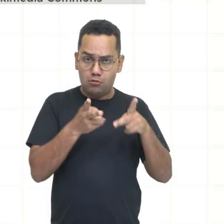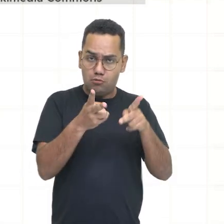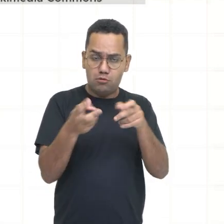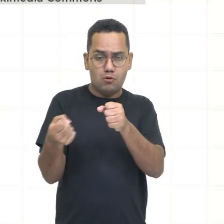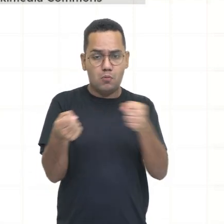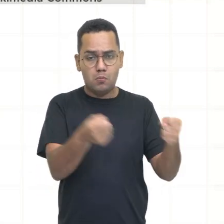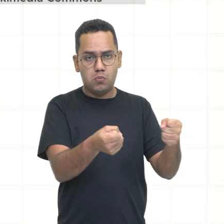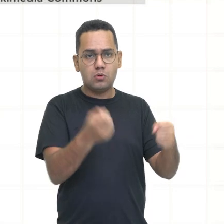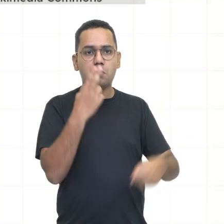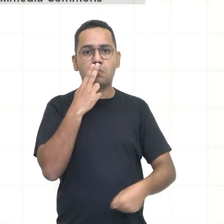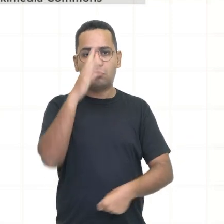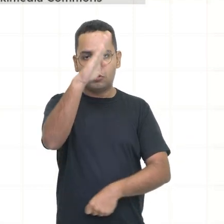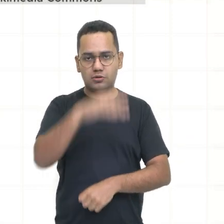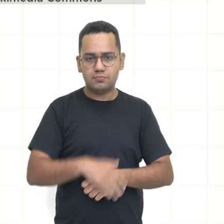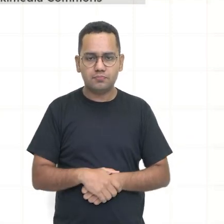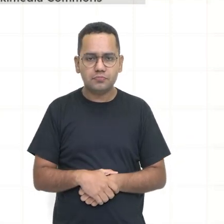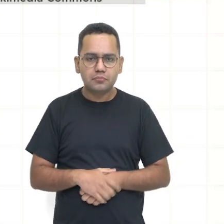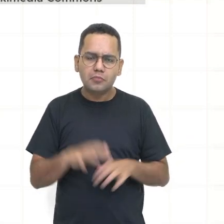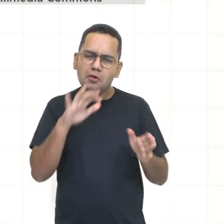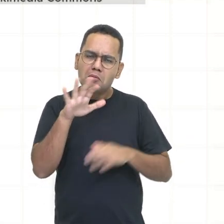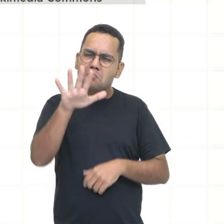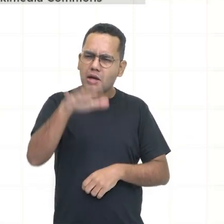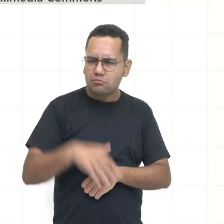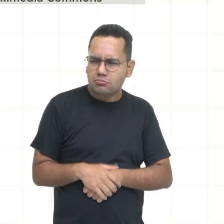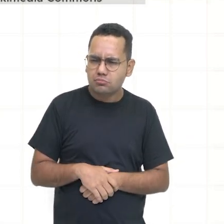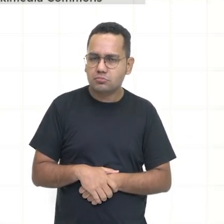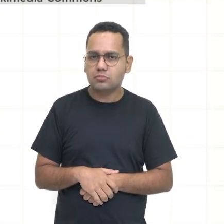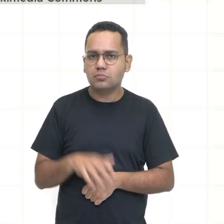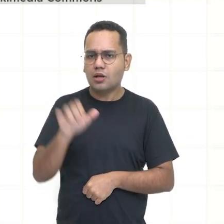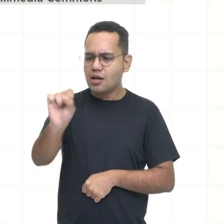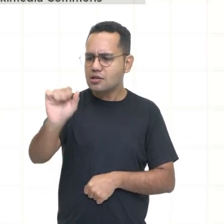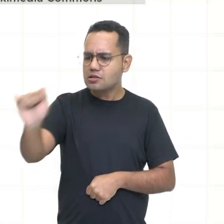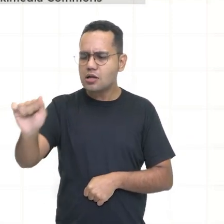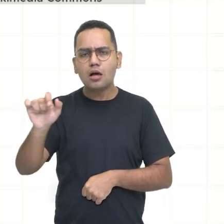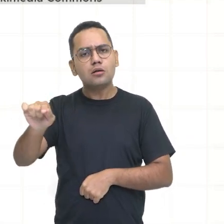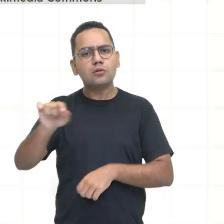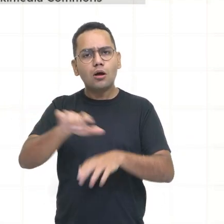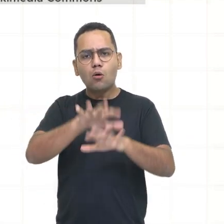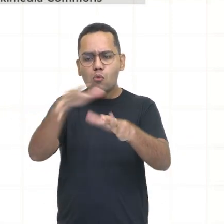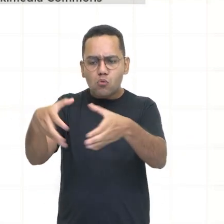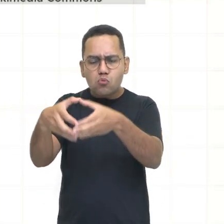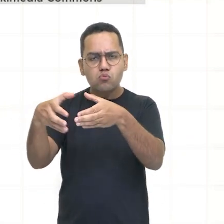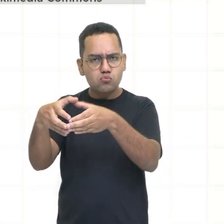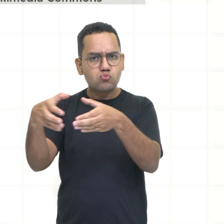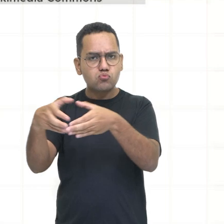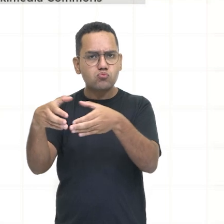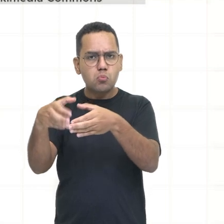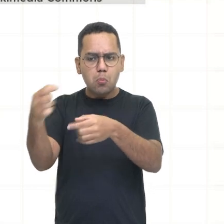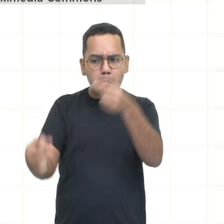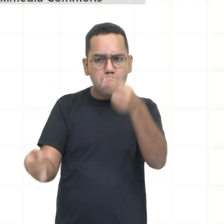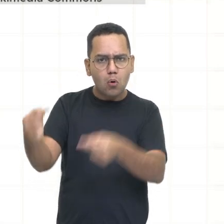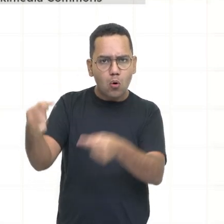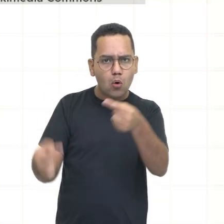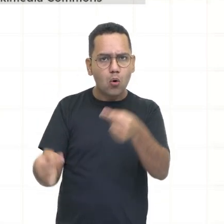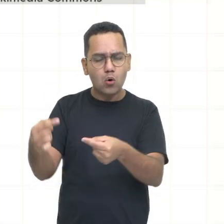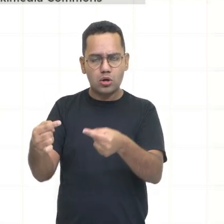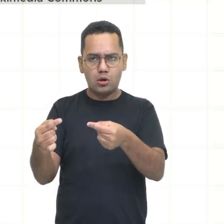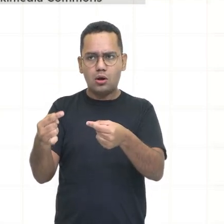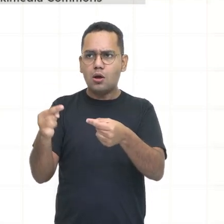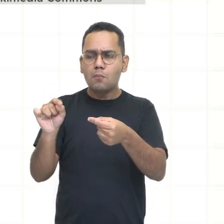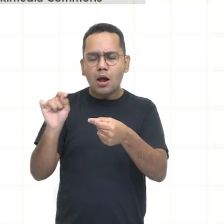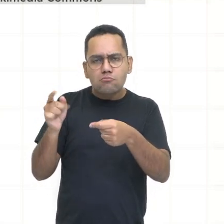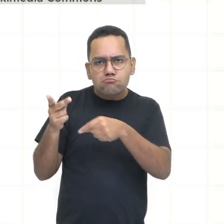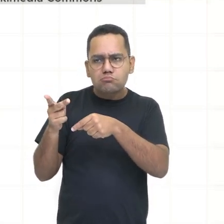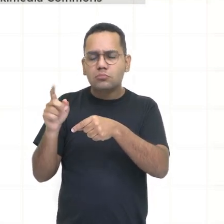dos organismos que a ideologia nazista utilizou para ter ali uma maior repressão. Sim, só que no momento